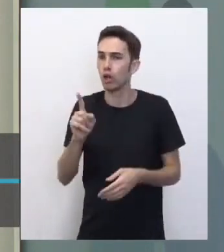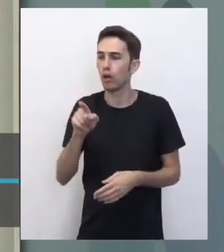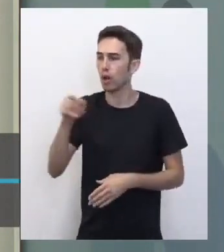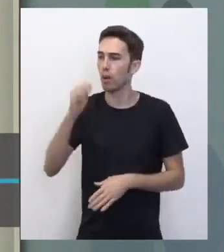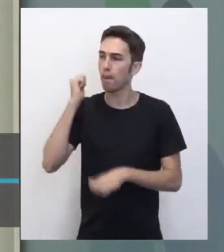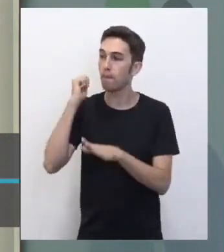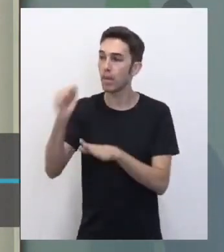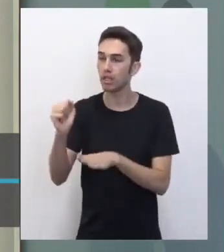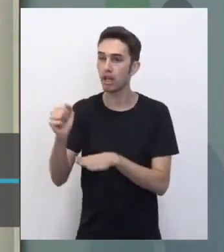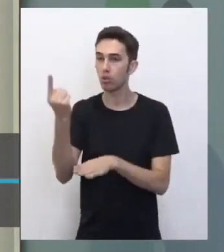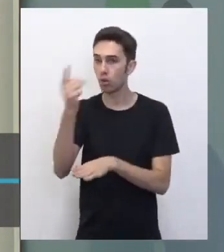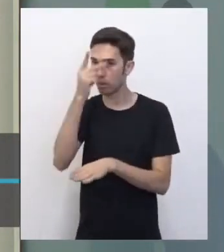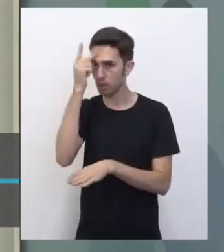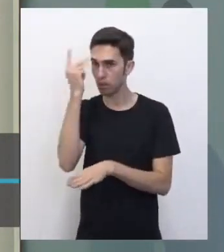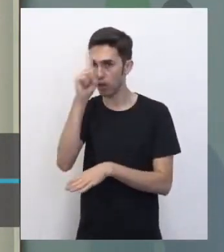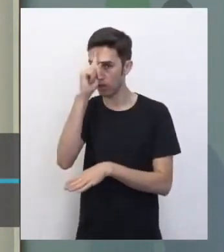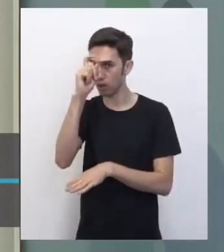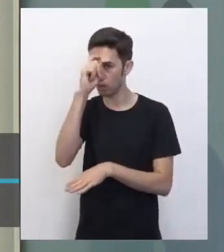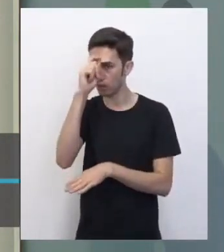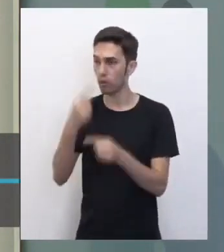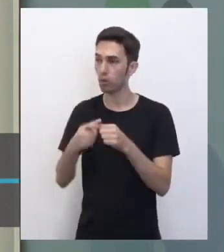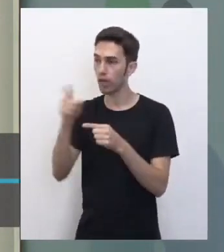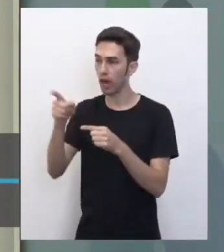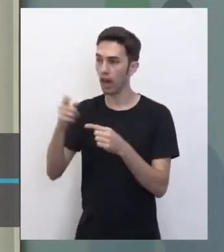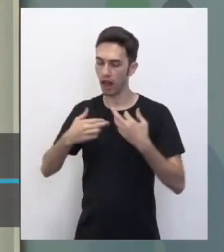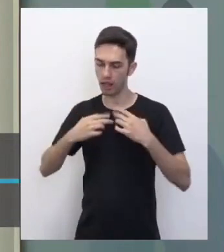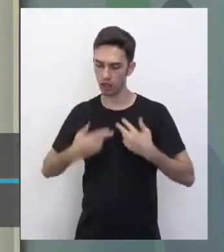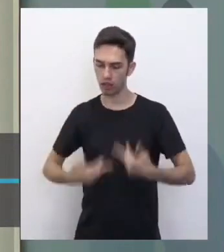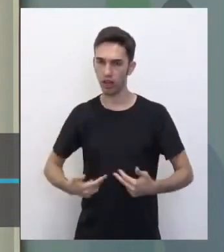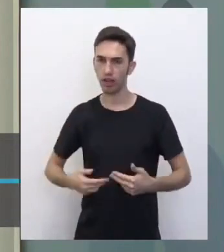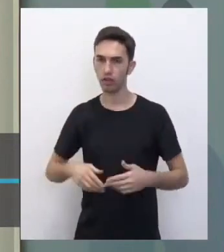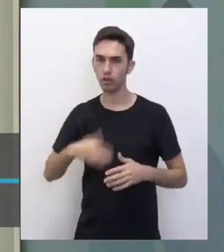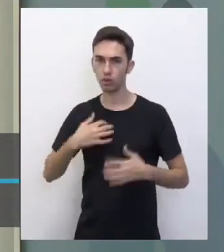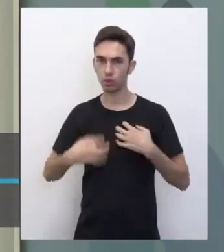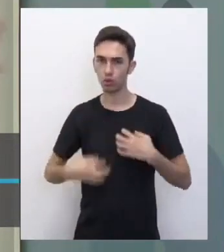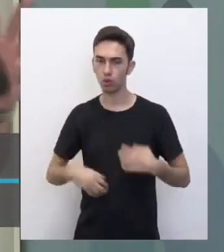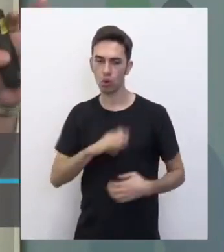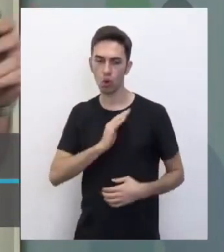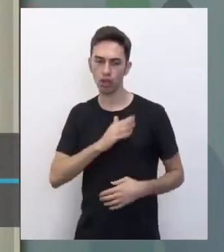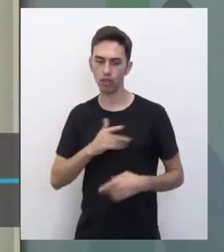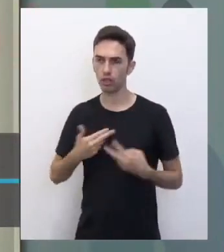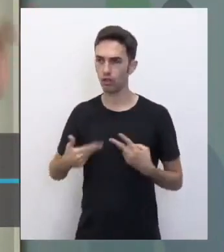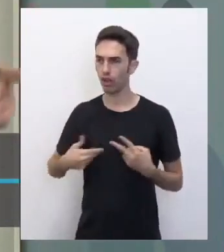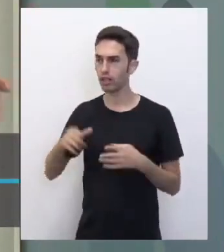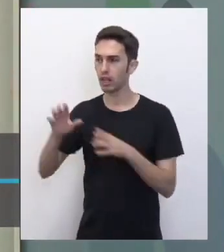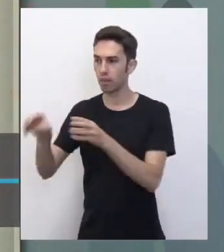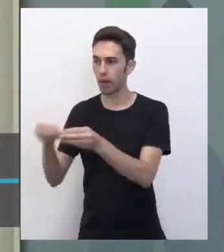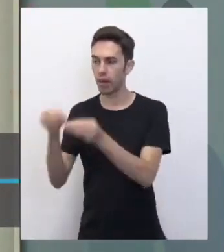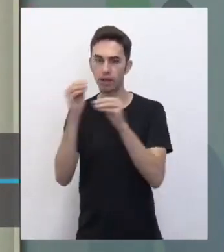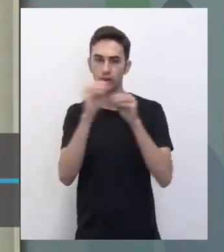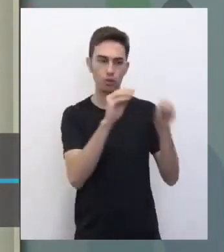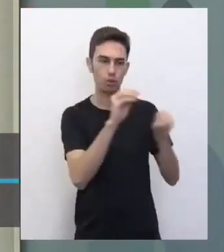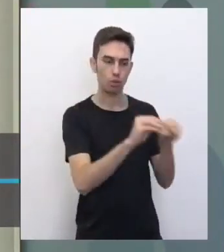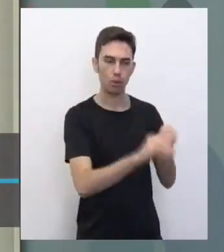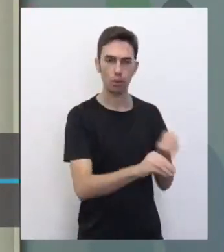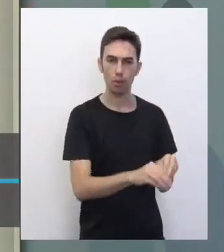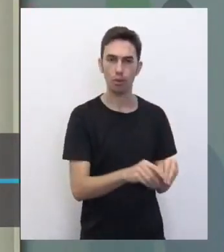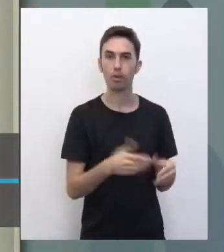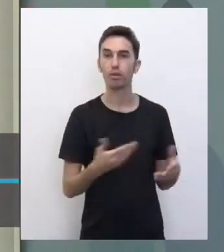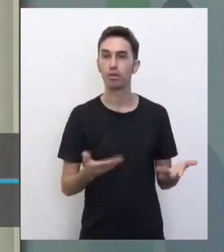uma pessoa no hospital porque com os órgãos dela eu salvo outras 5 pessoas. E por favor, gente, que ninguém pegue essa aula e edite por aí para